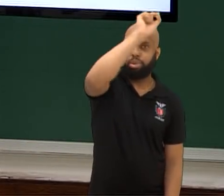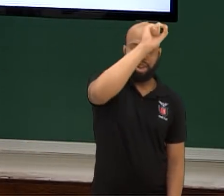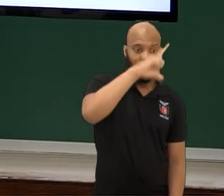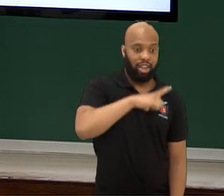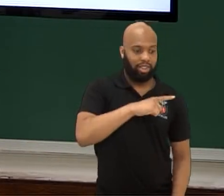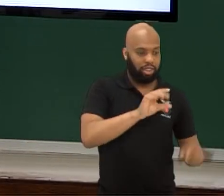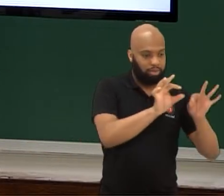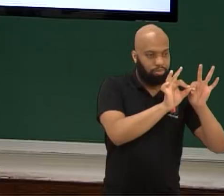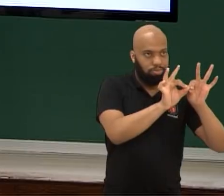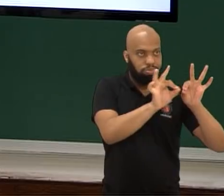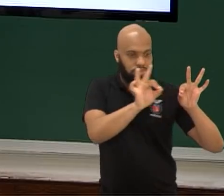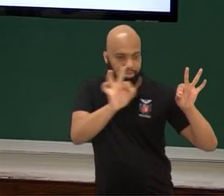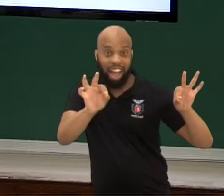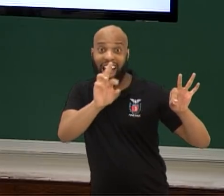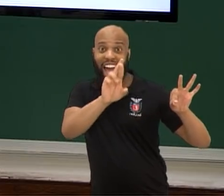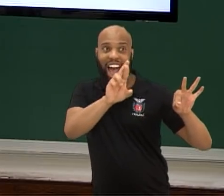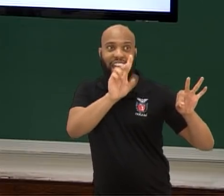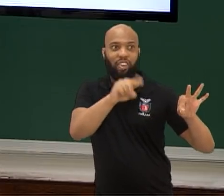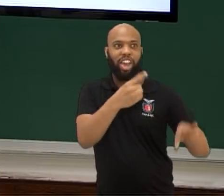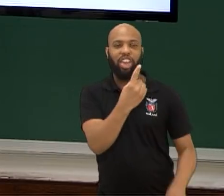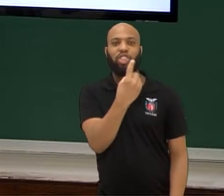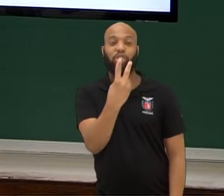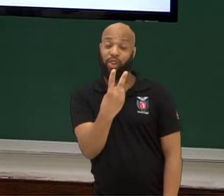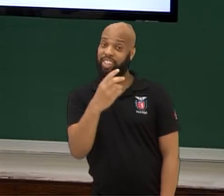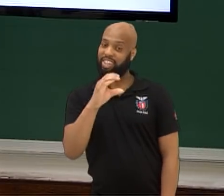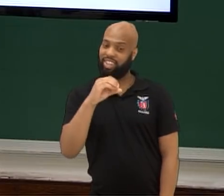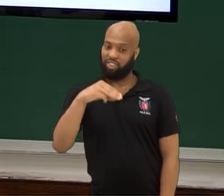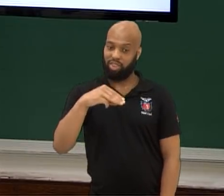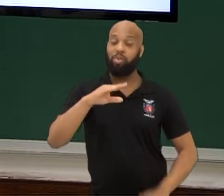de 12 centímetros.